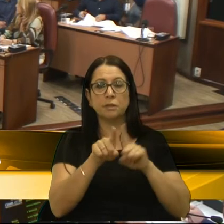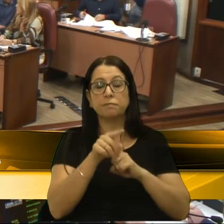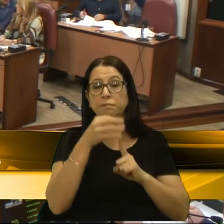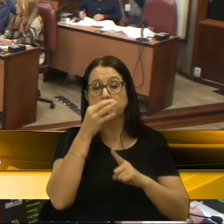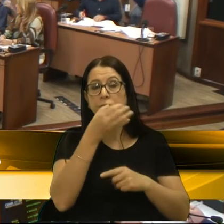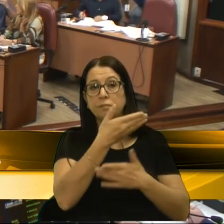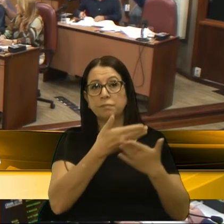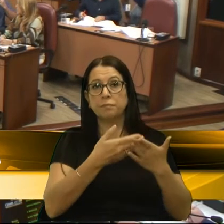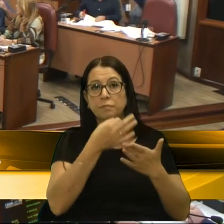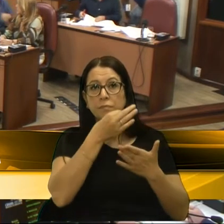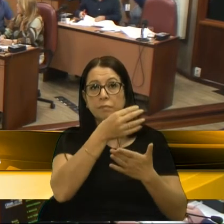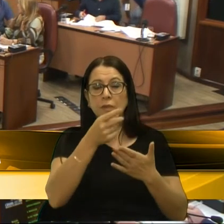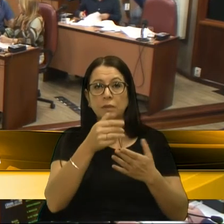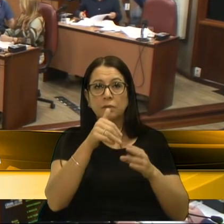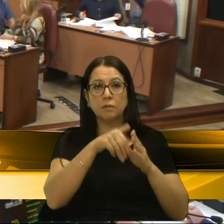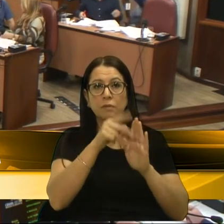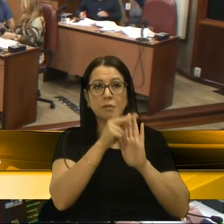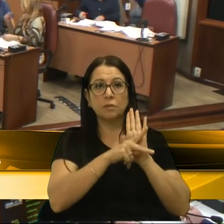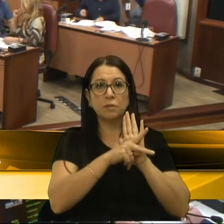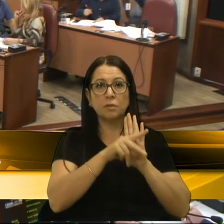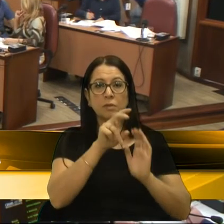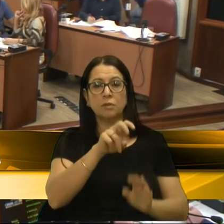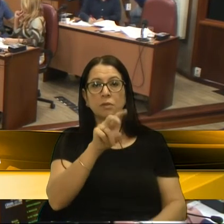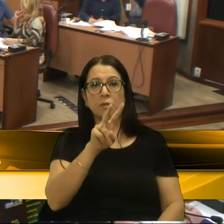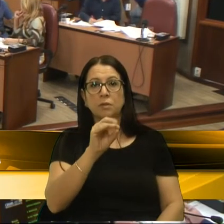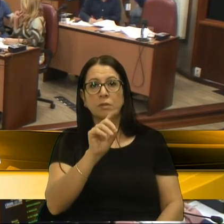parecer é favorável ao projeto de lei número